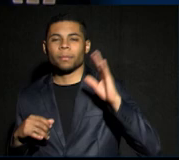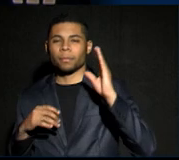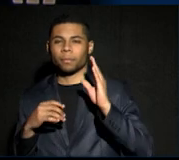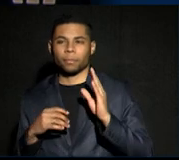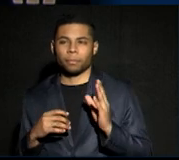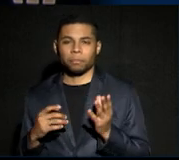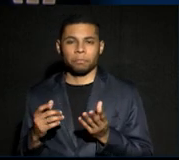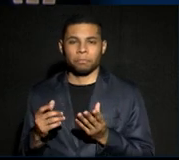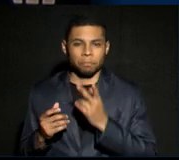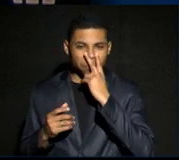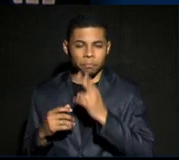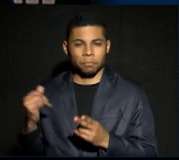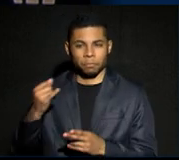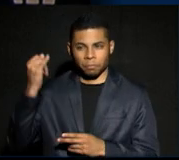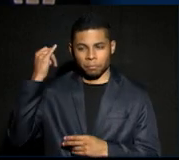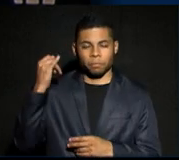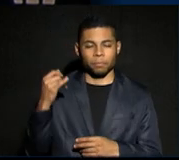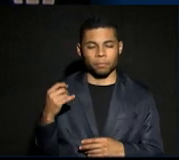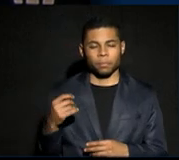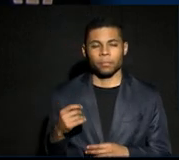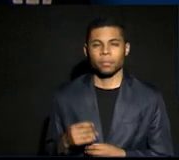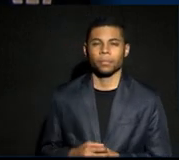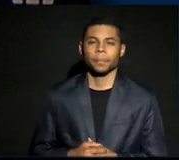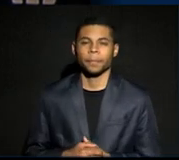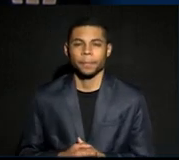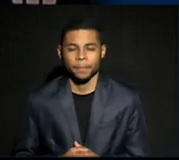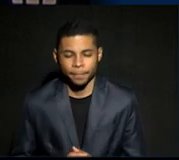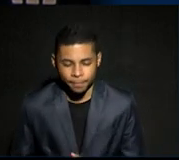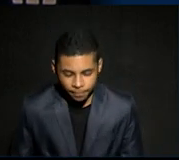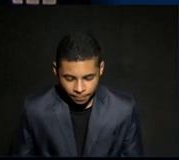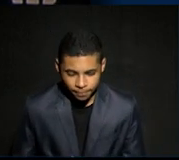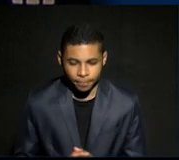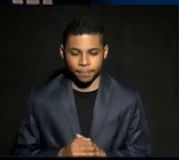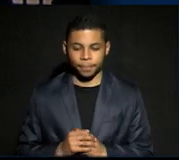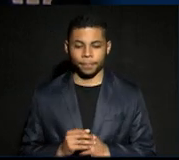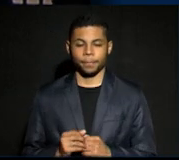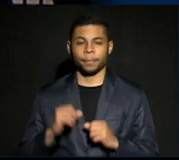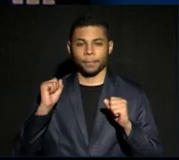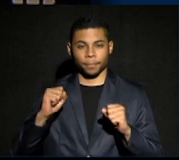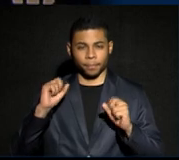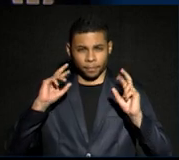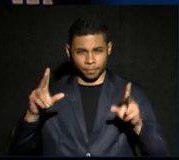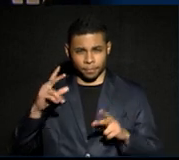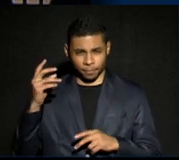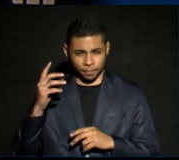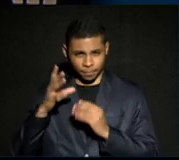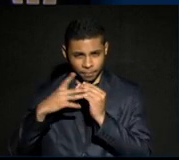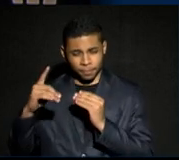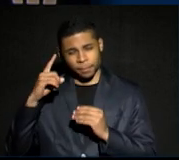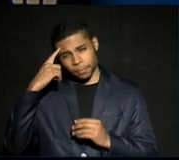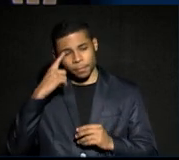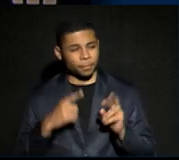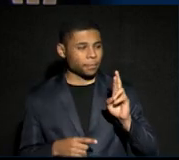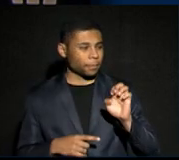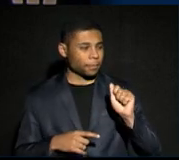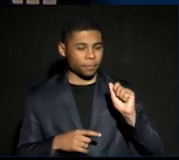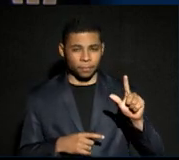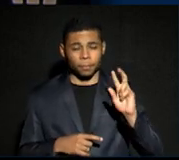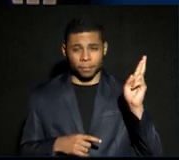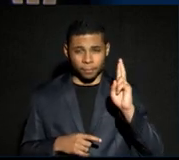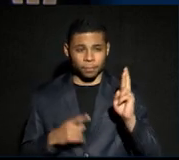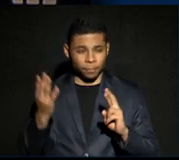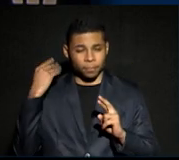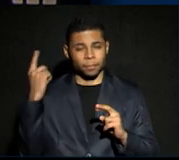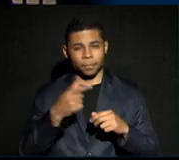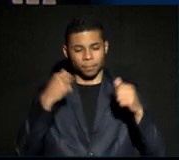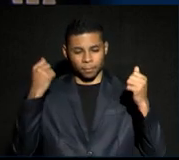mais dovish, vamos dizer assim, para a taxa de juros. Você acha que pode ter essa diferenciação com o dólar? E aí, pensando no real, o real a gente já